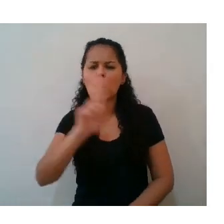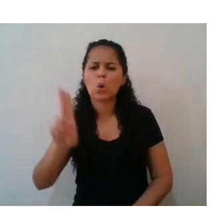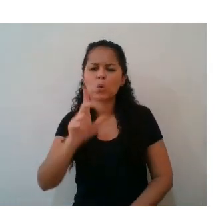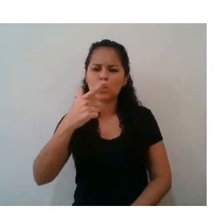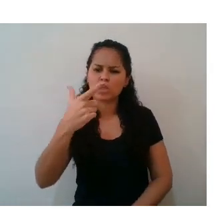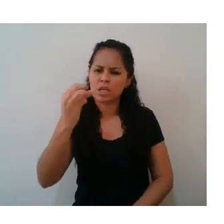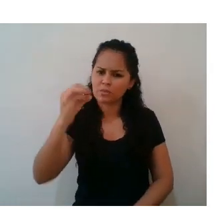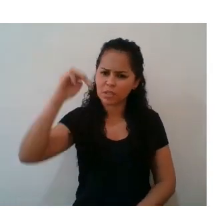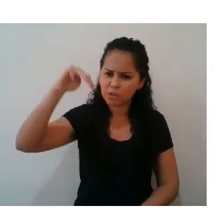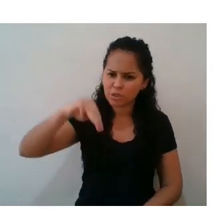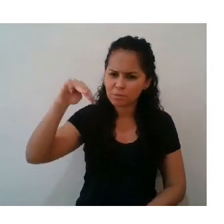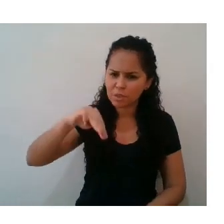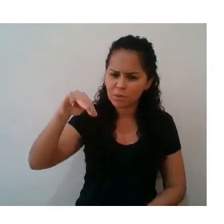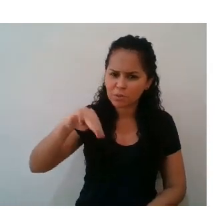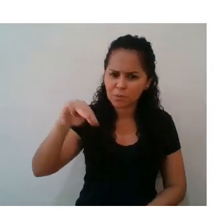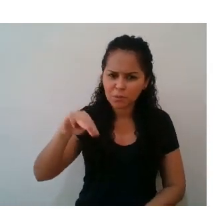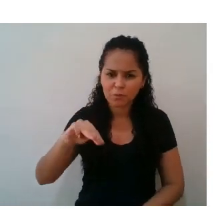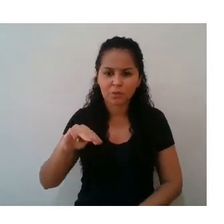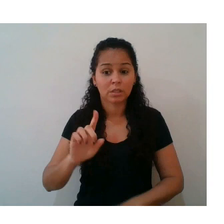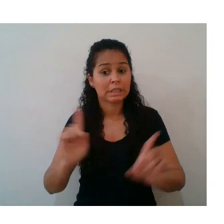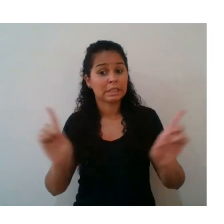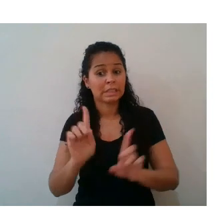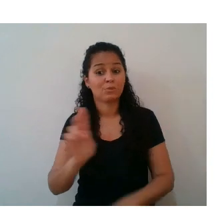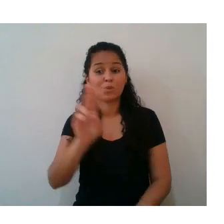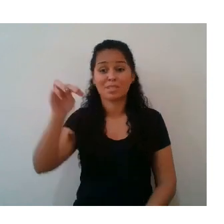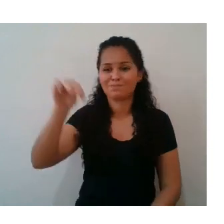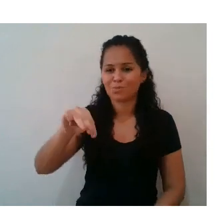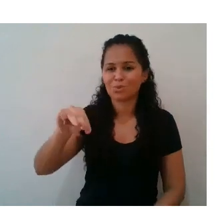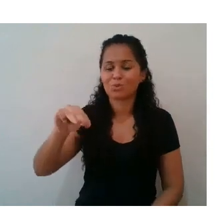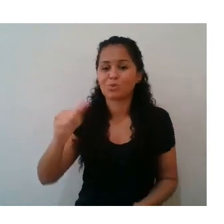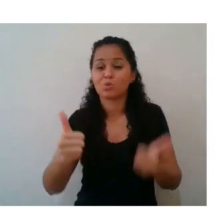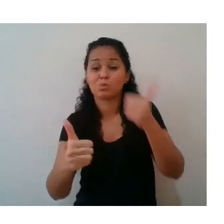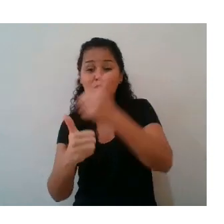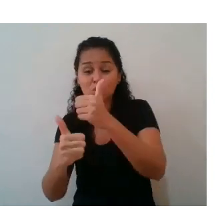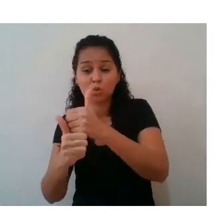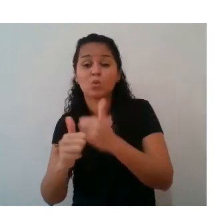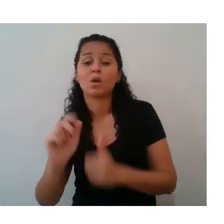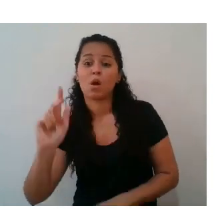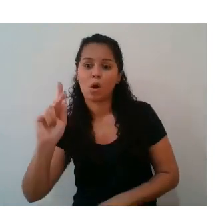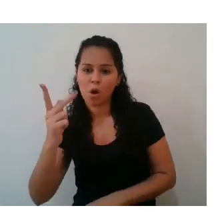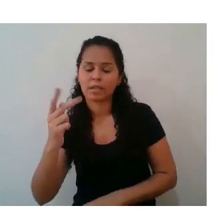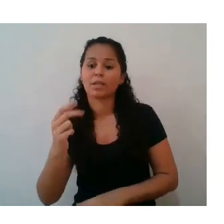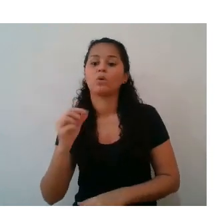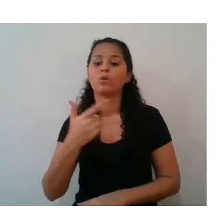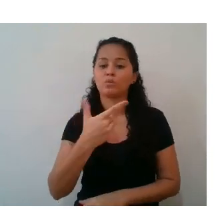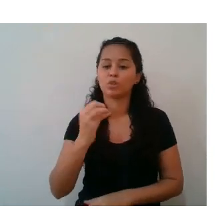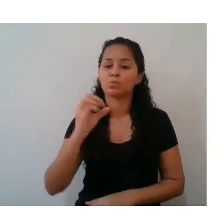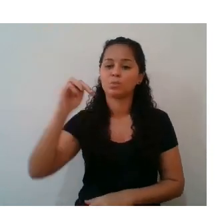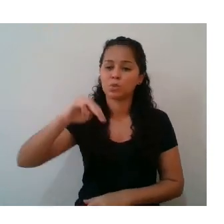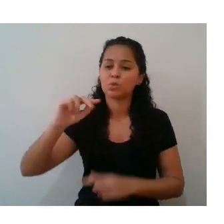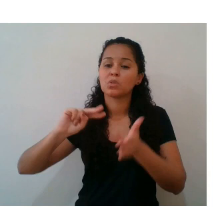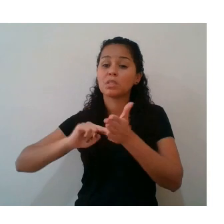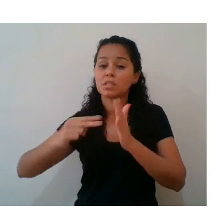20 minutos e essa não vai ser a unidade que a gente vai usar. Eu preciso que ela esteja em hora. E 20 minutos equivale a 1/3 de hora.